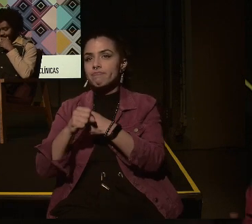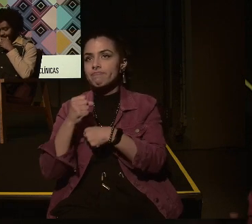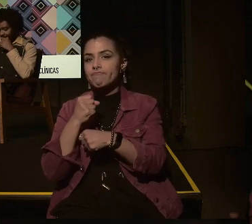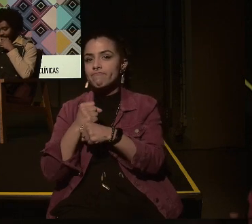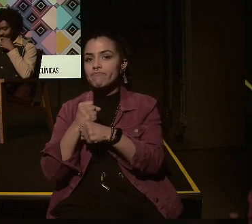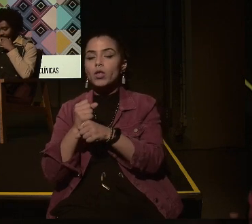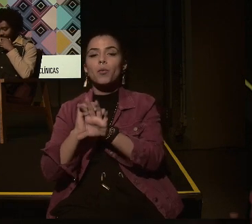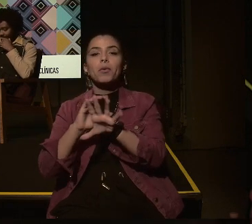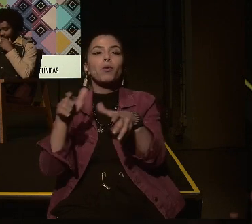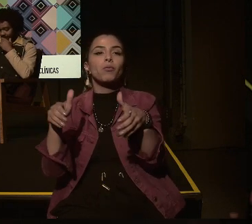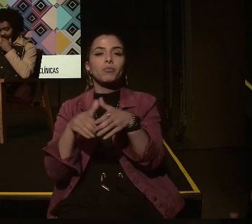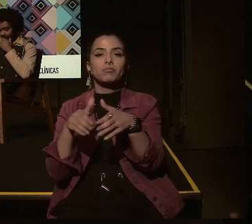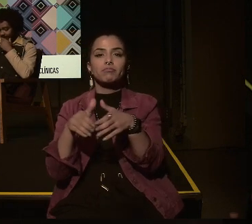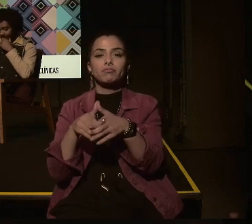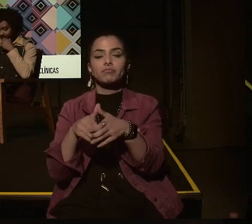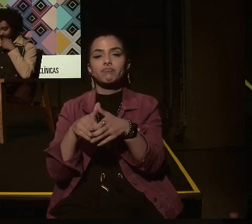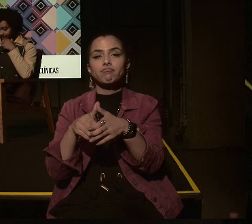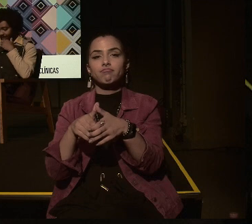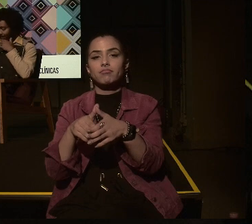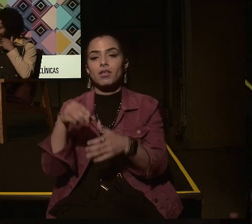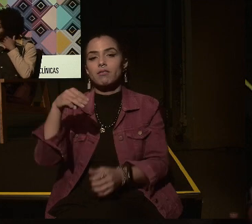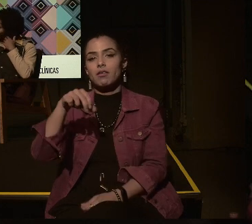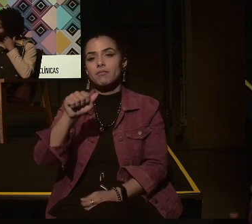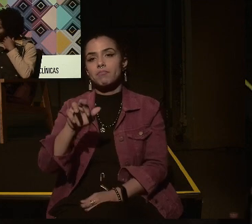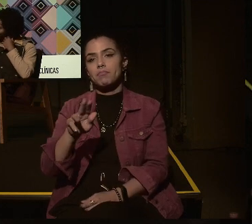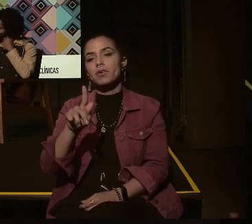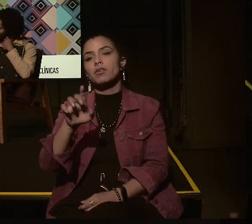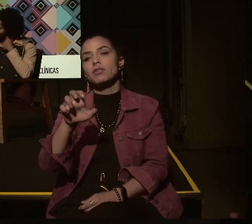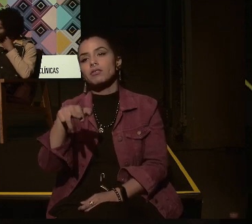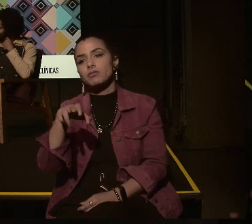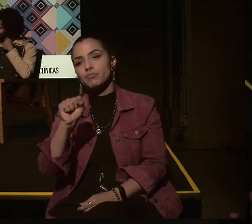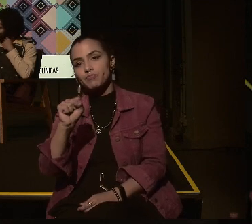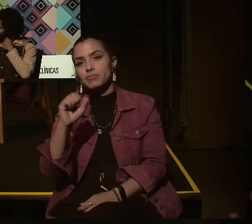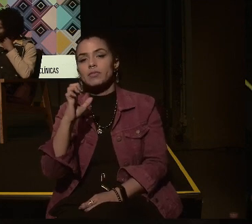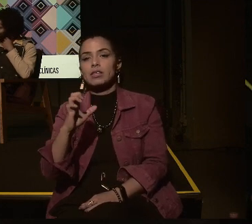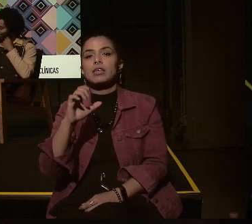pelo coletivo Margens Clínicas, eu e Kwame.